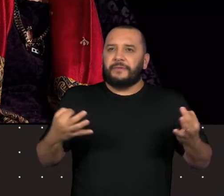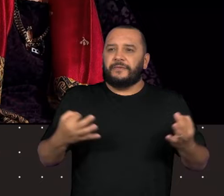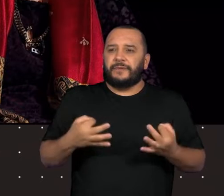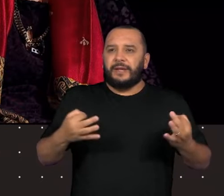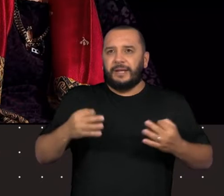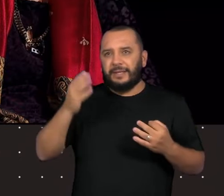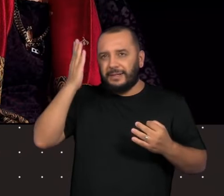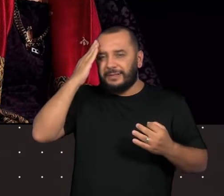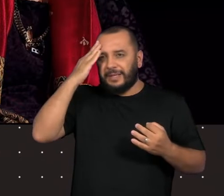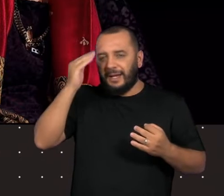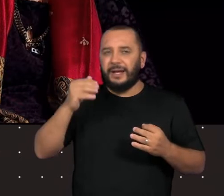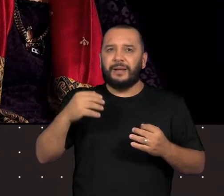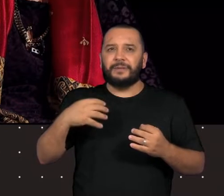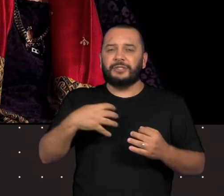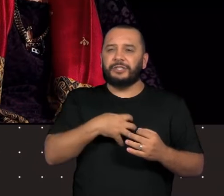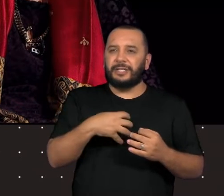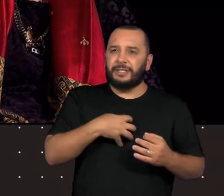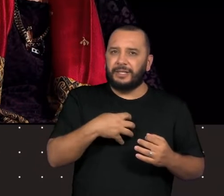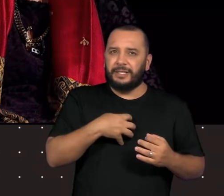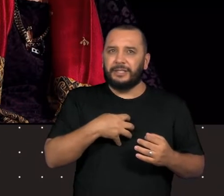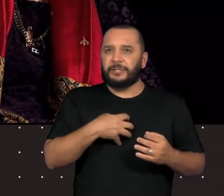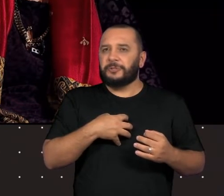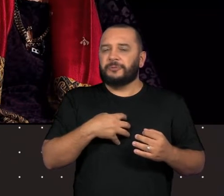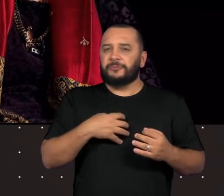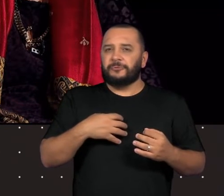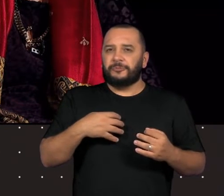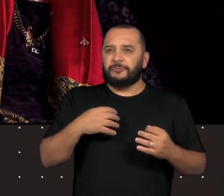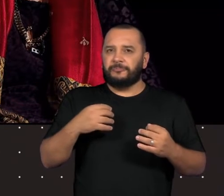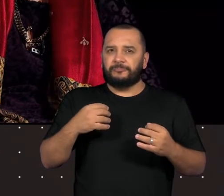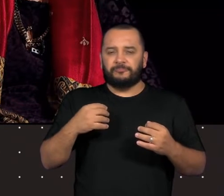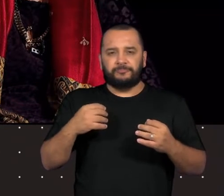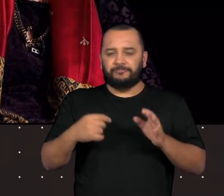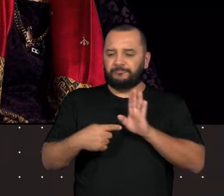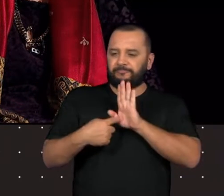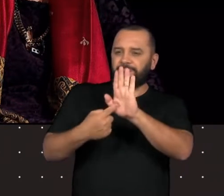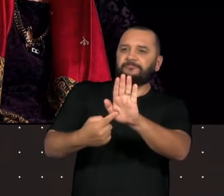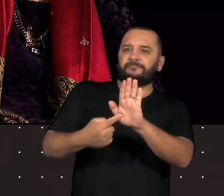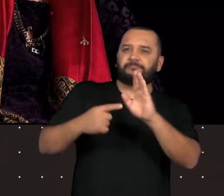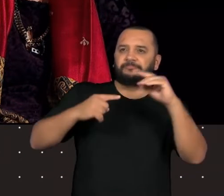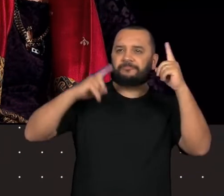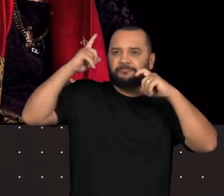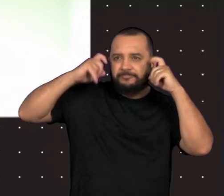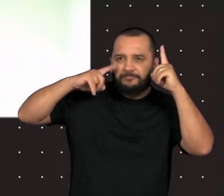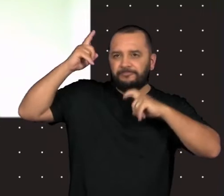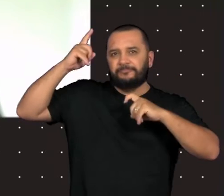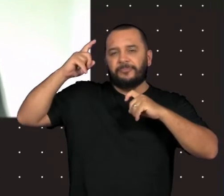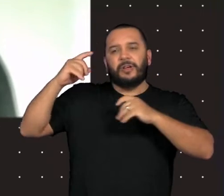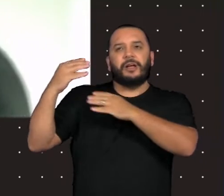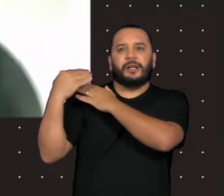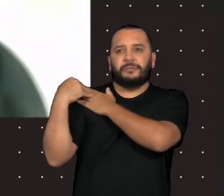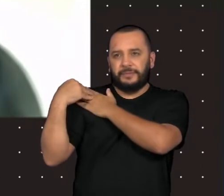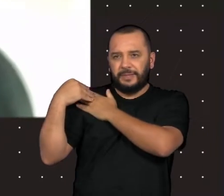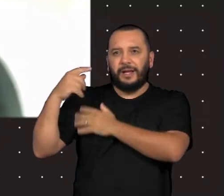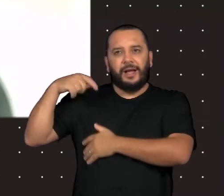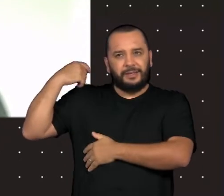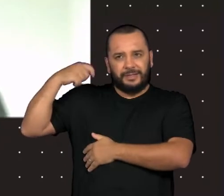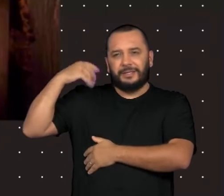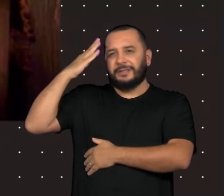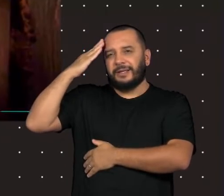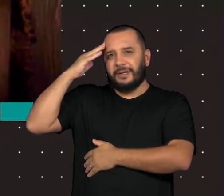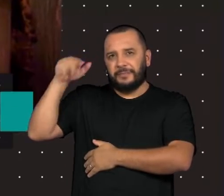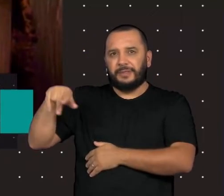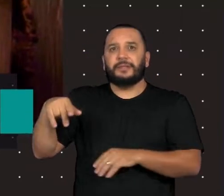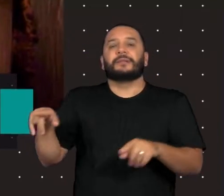sua expressão, do alcance da responsabilidade de ser atriz. Nós tivemos também a chance de